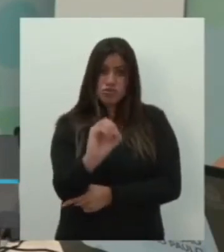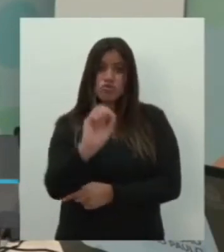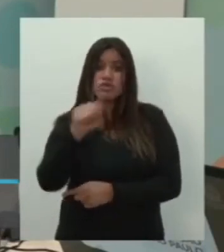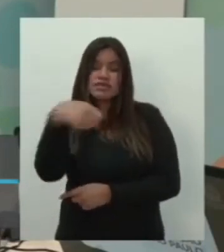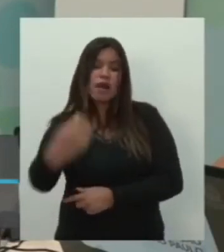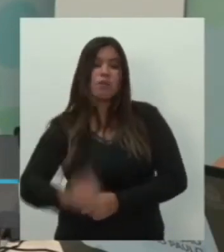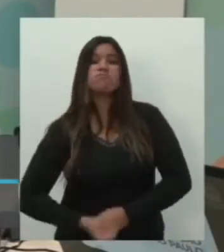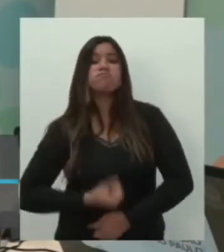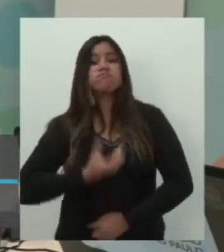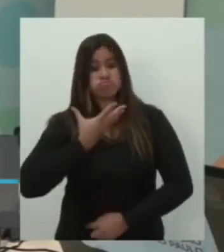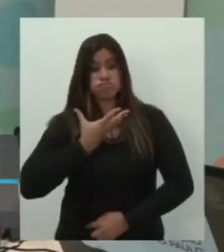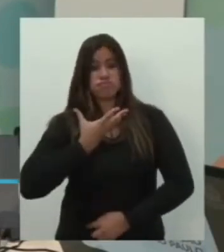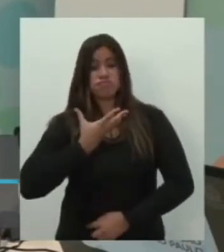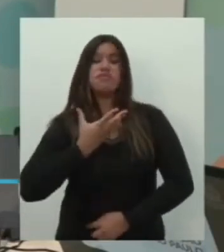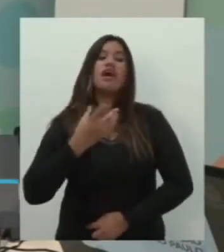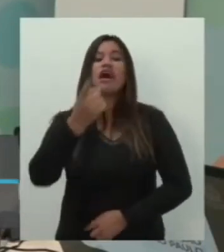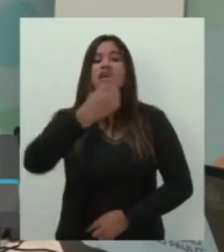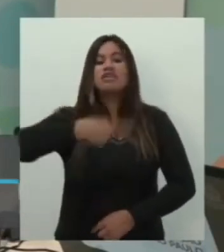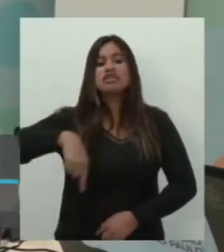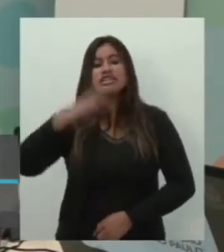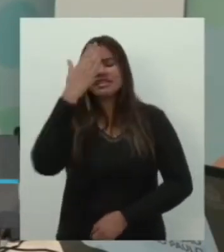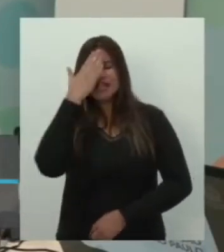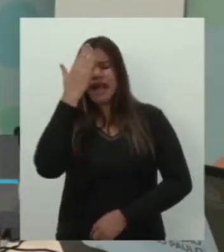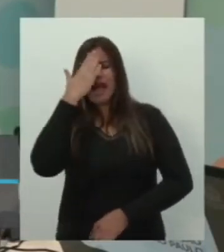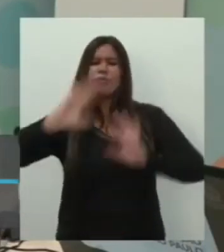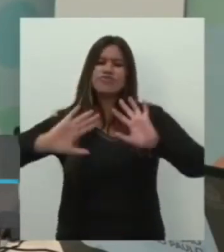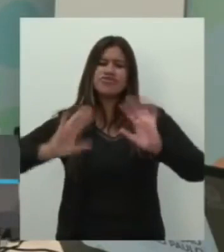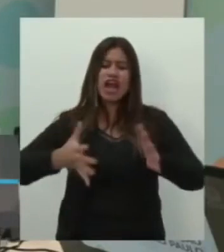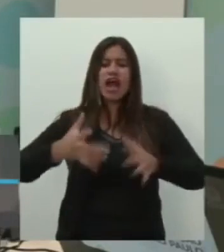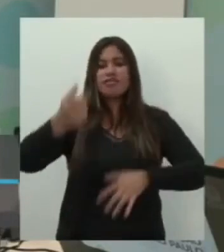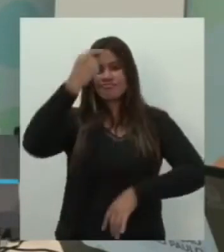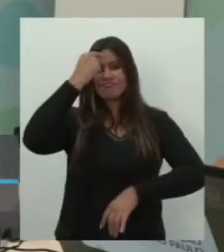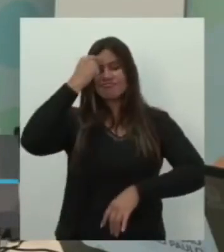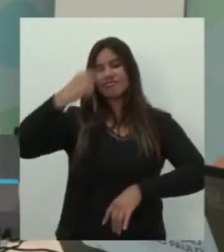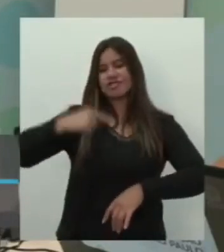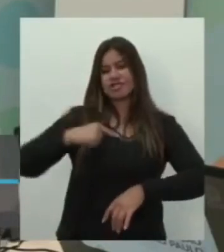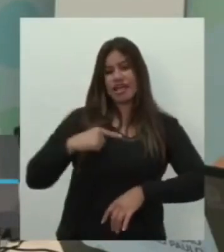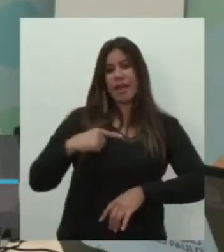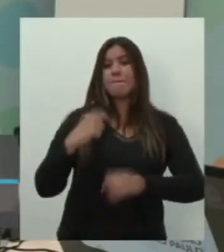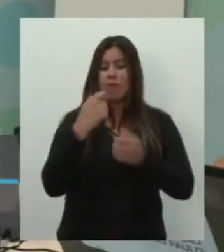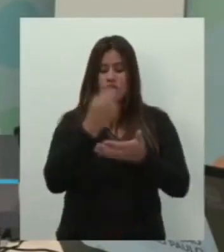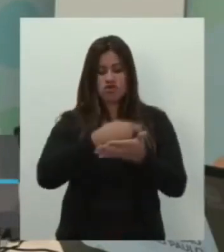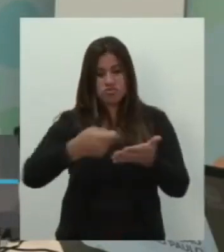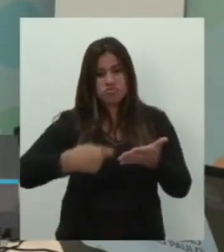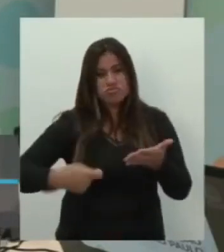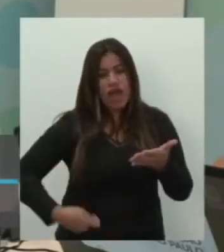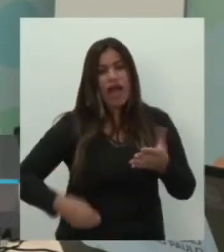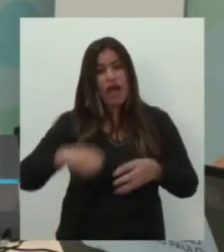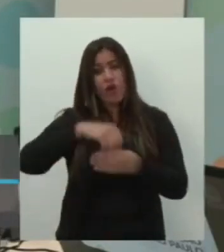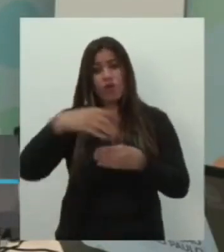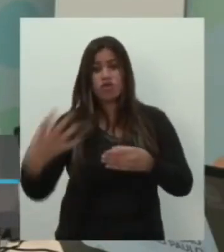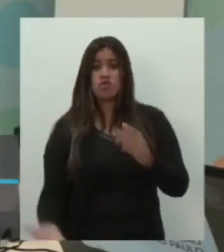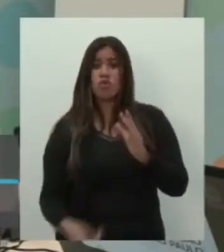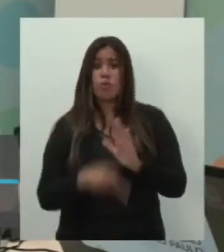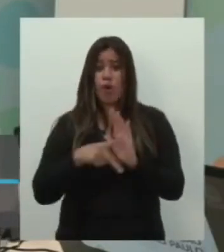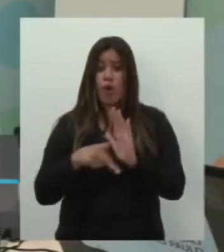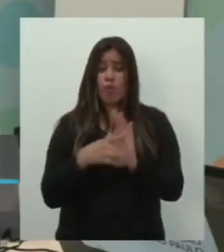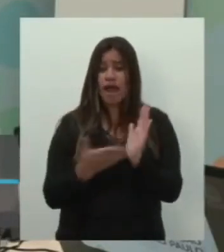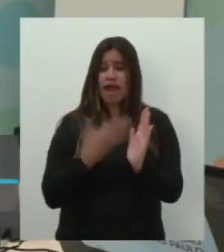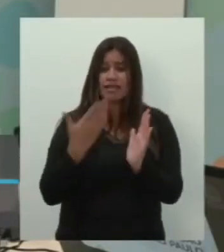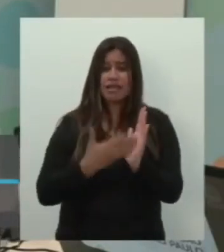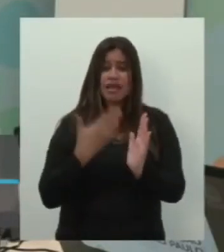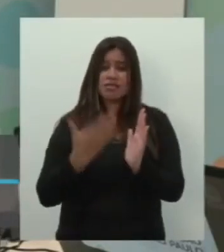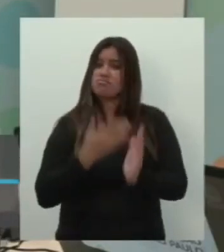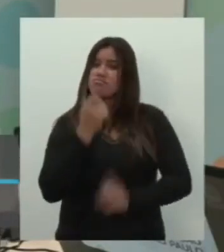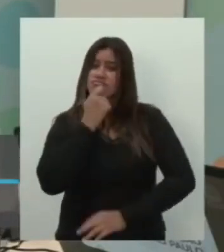terceiro bimestre, estou sabendo disso, estamos conscientes disso. Então, anote algumas coisas, né? Eu vou dar bastante conteúdo aqui que não está, por enquanto,